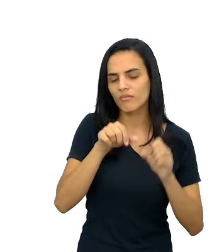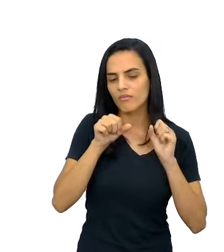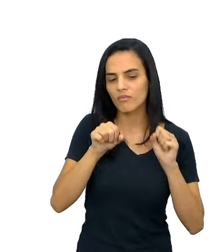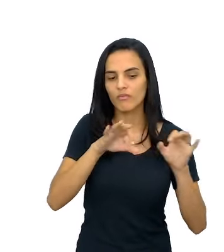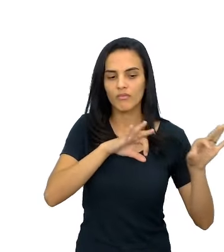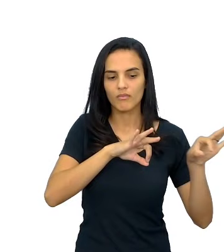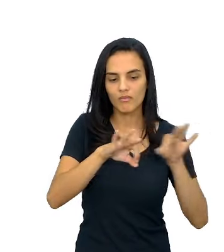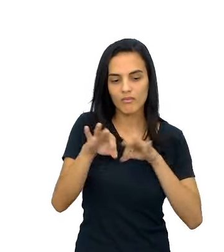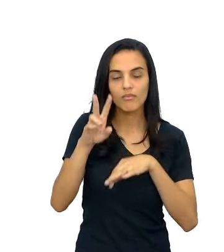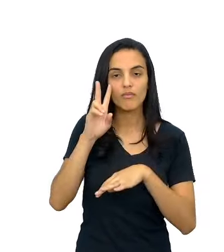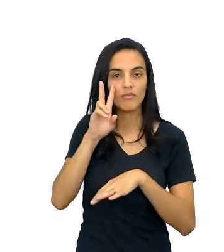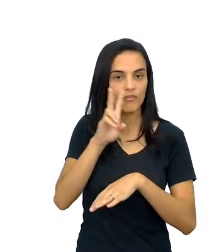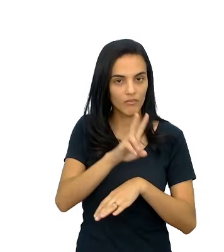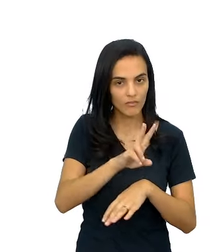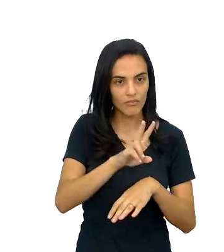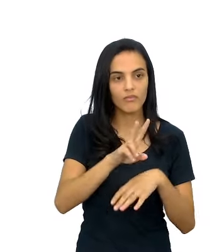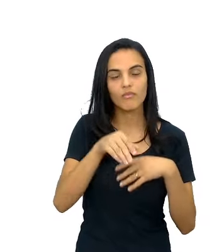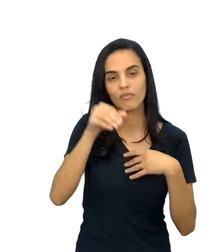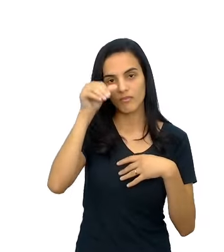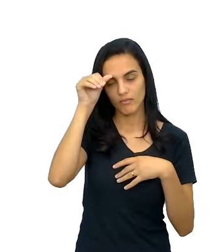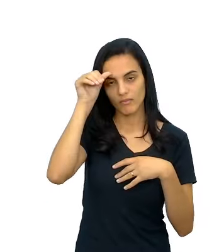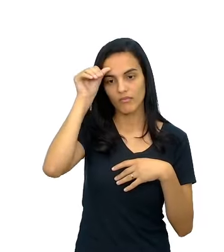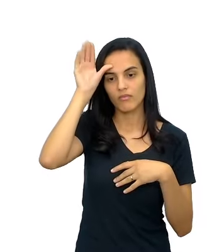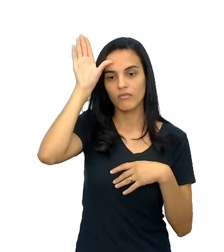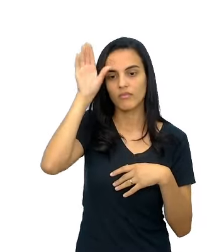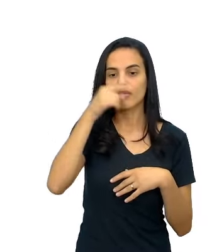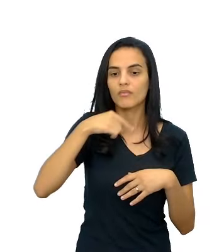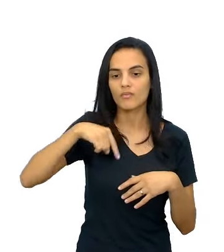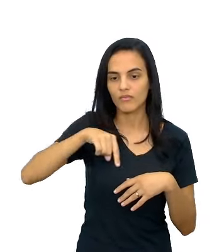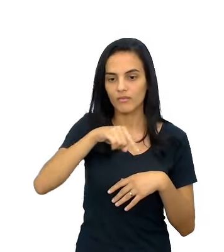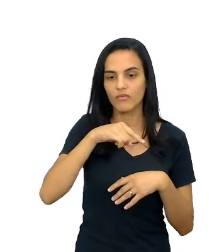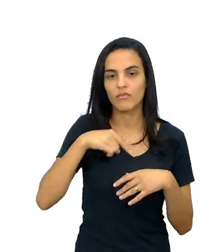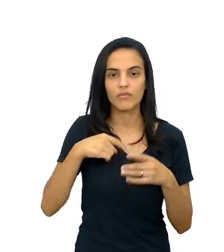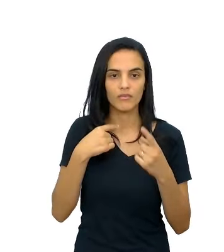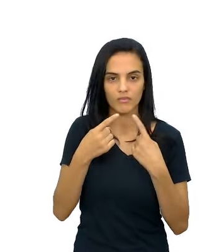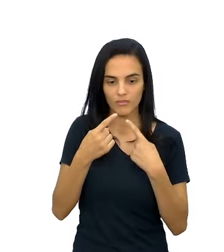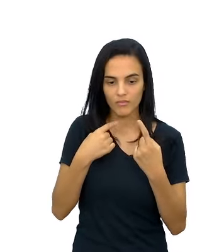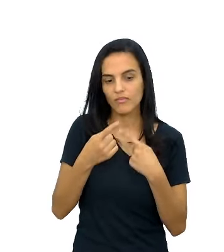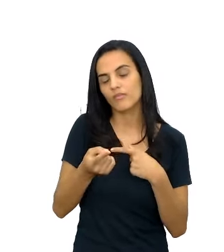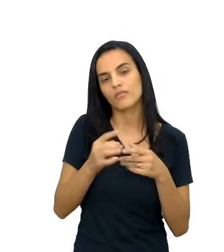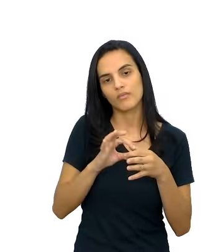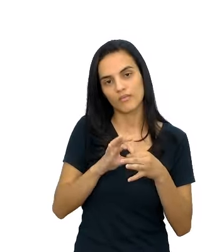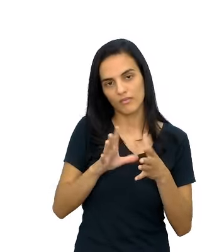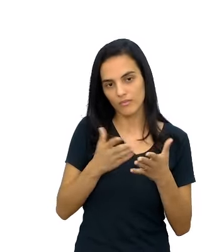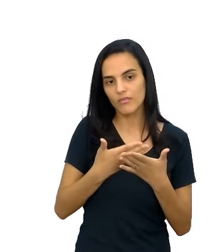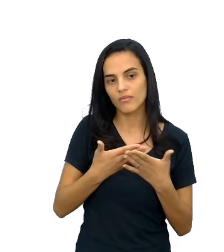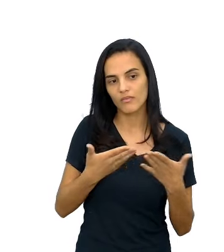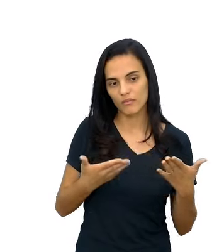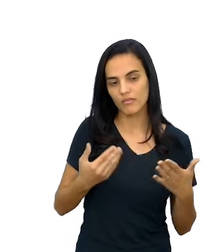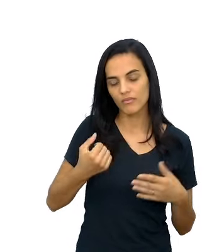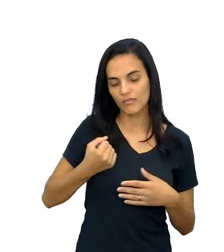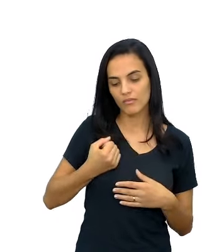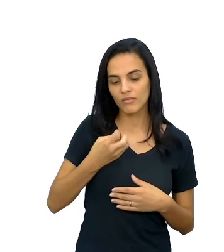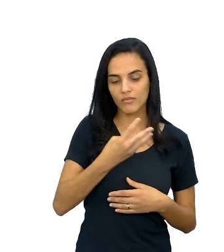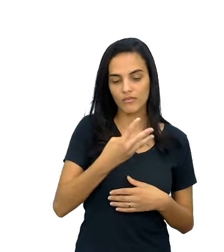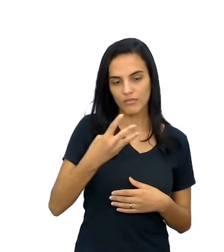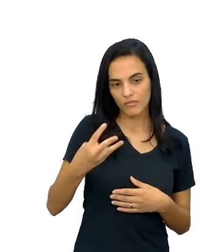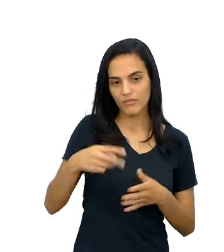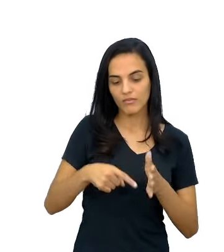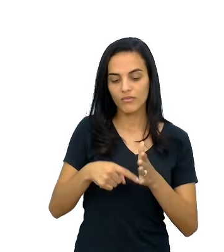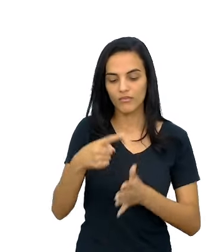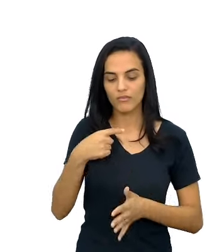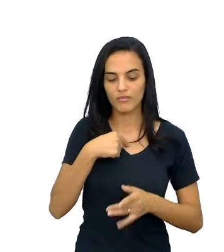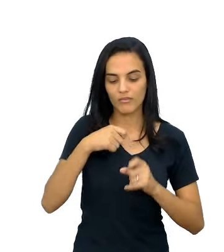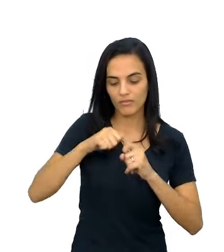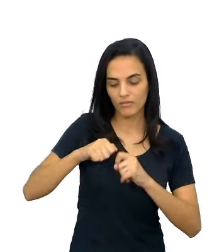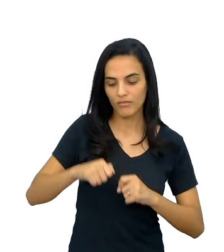planejar, olhando, né, para esses conhecimentos que nós conversamos aqui, que a gente deixou aqui no item 3, né, primeiro realizem um